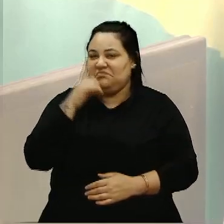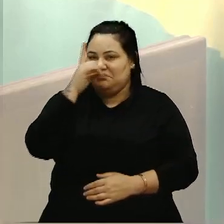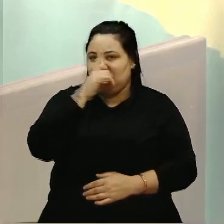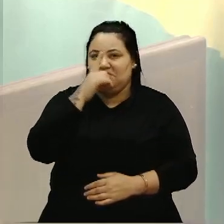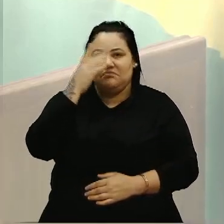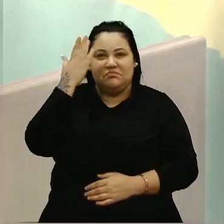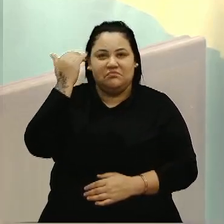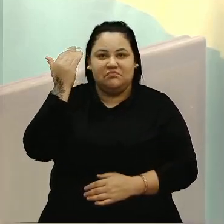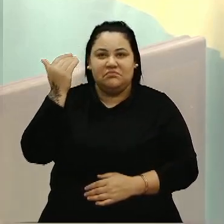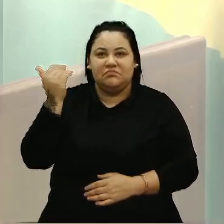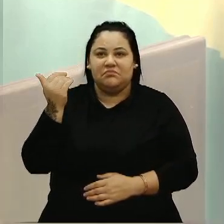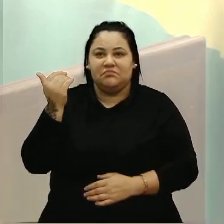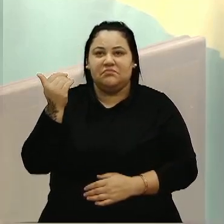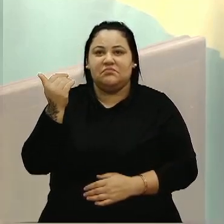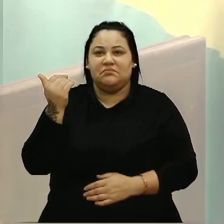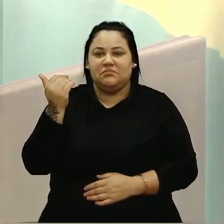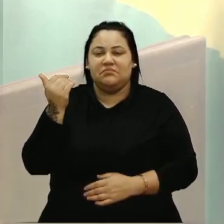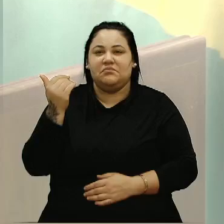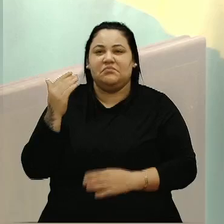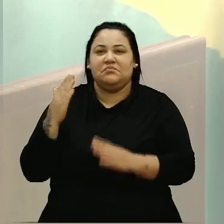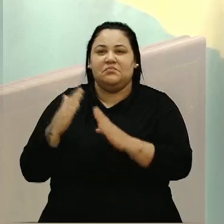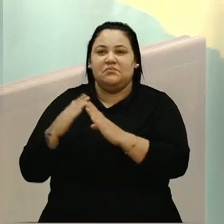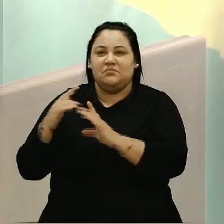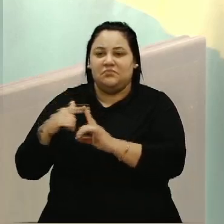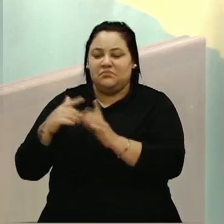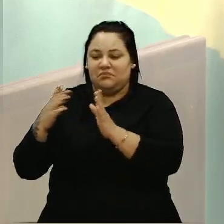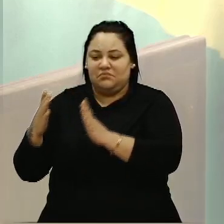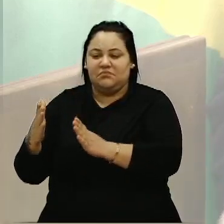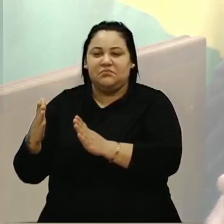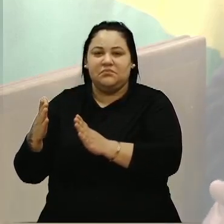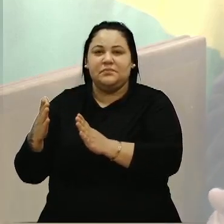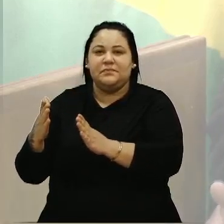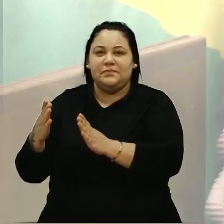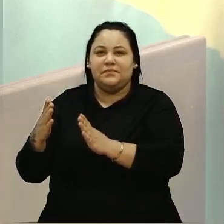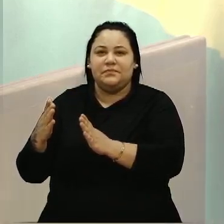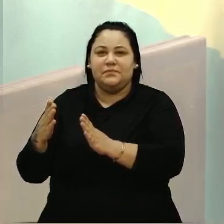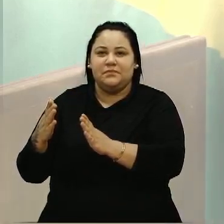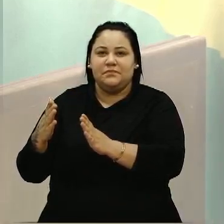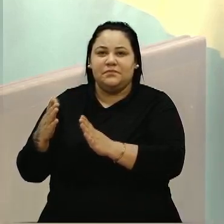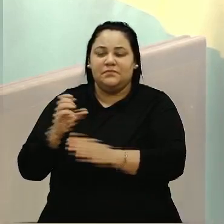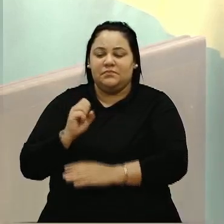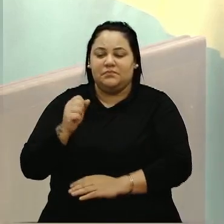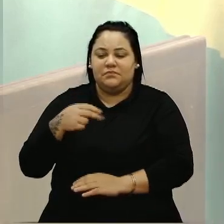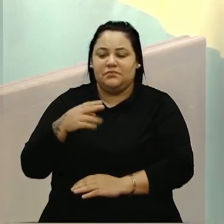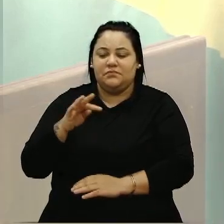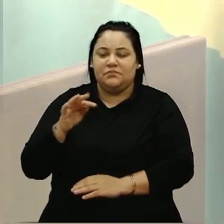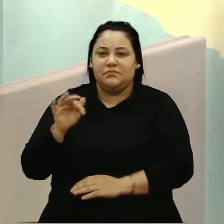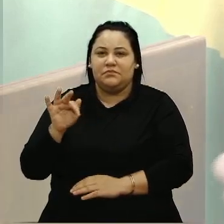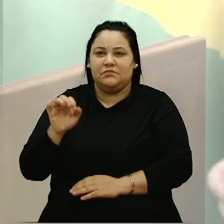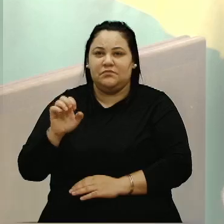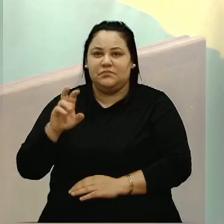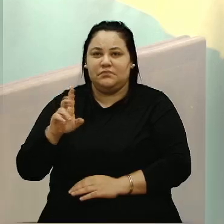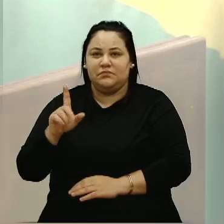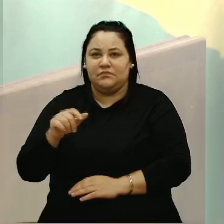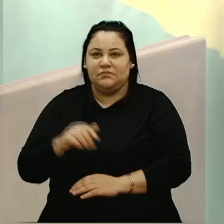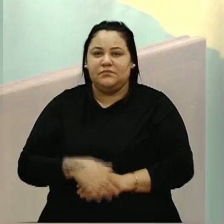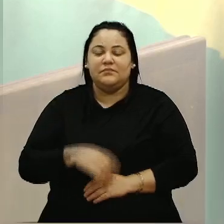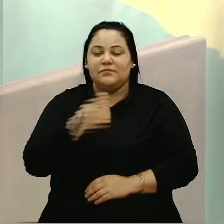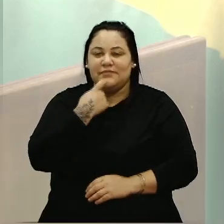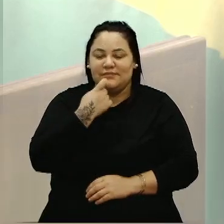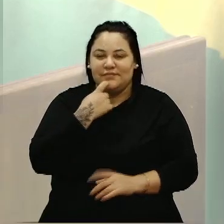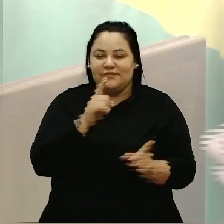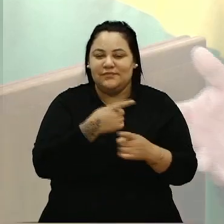Centro Comunitário do Santa Fé. Na sexta-feira, ele esteve tocando no Menarrosto, no Pedancino, no qual o prefeito estava